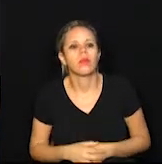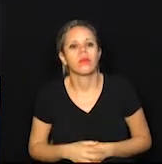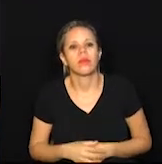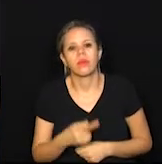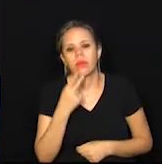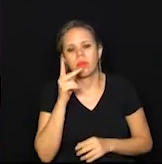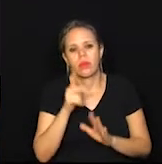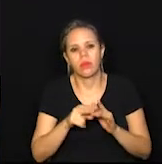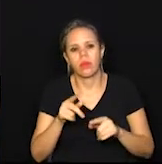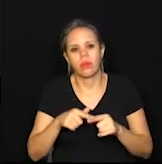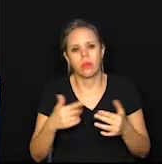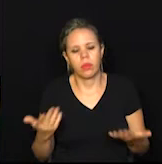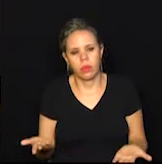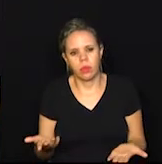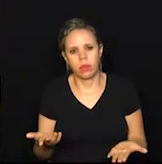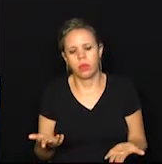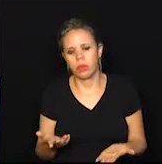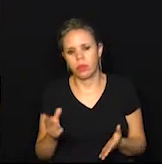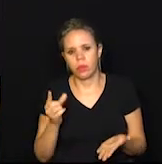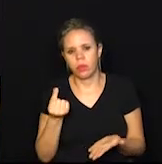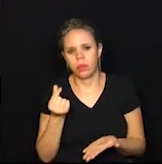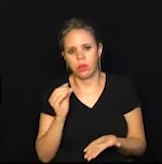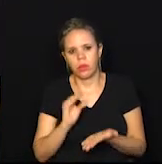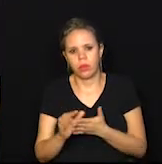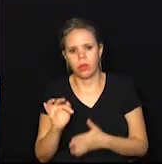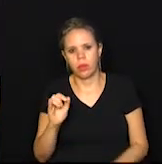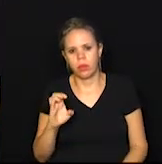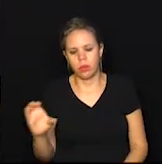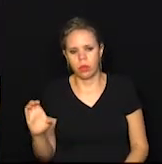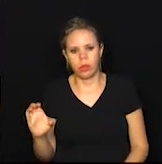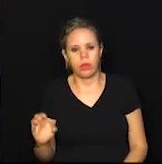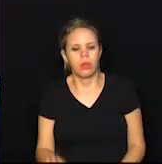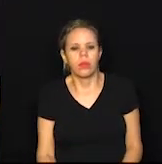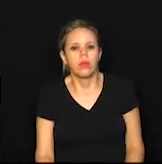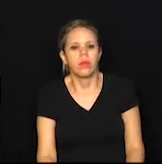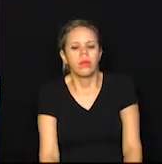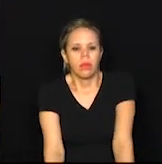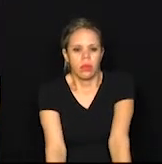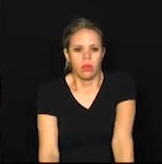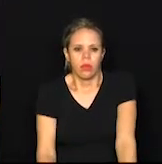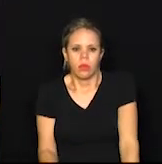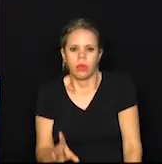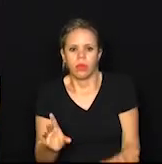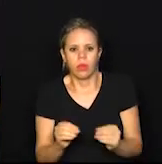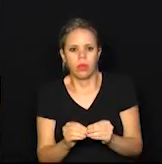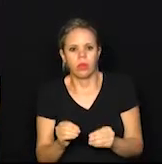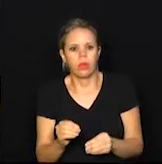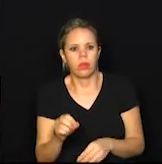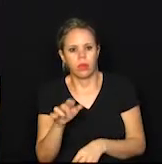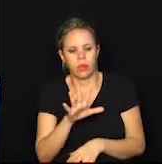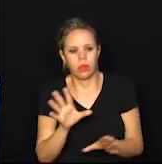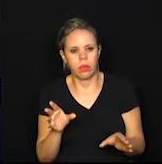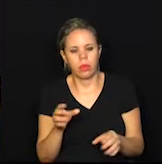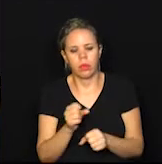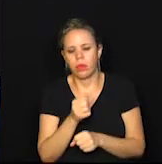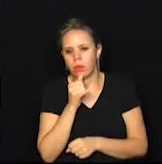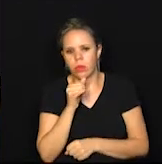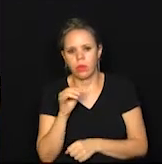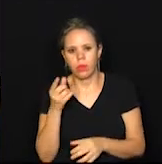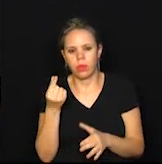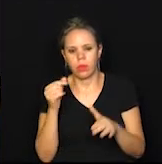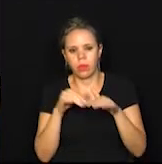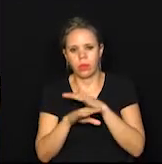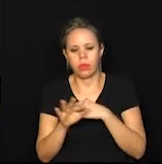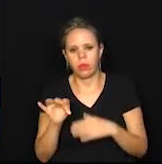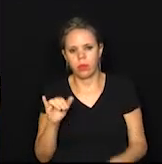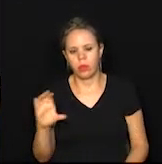de outro instrumento aqui, que são fundos, que são o FIEC e o FADA. Só para falar aqui um pouco de linhas gerais, o fundo, o nosso